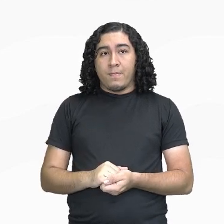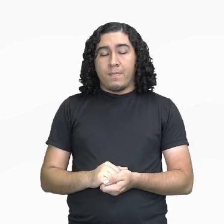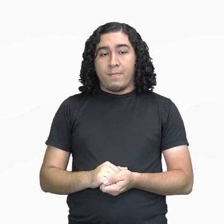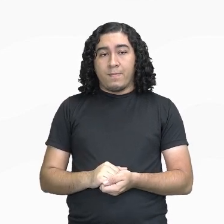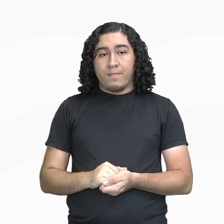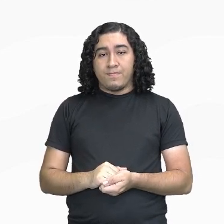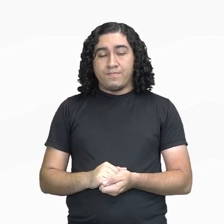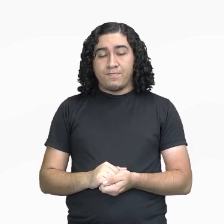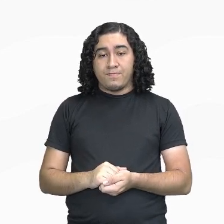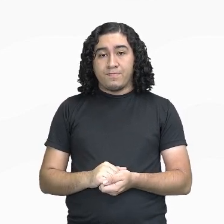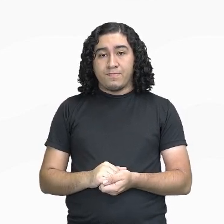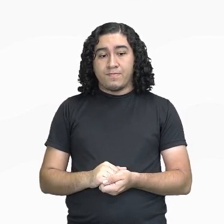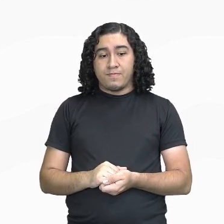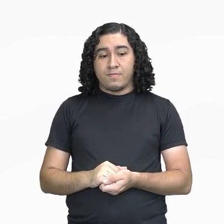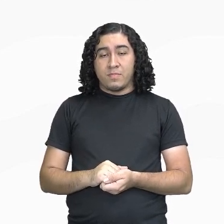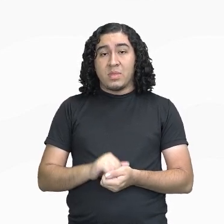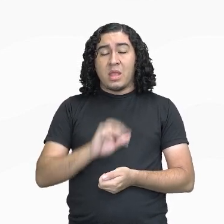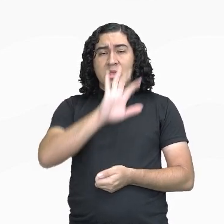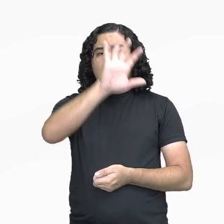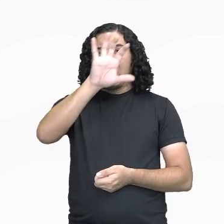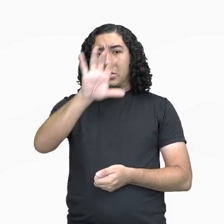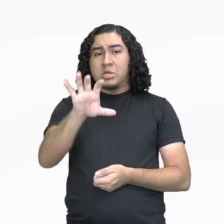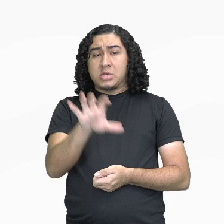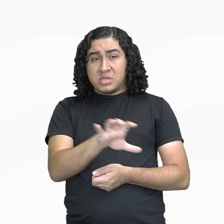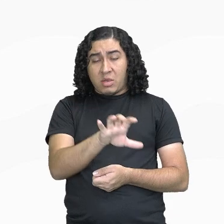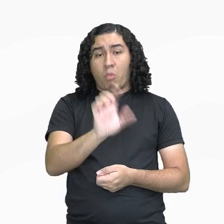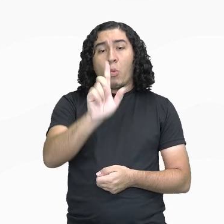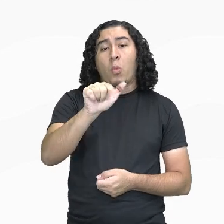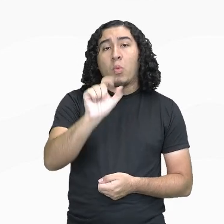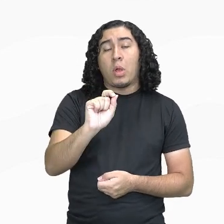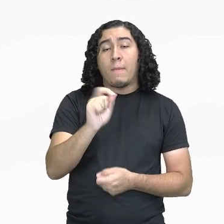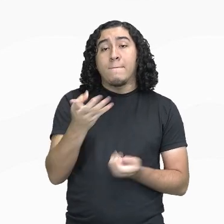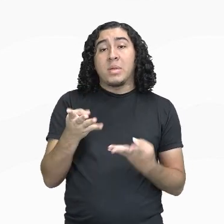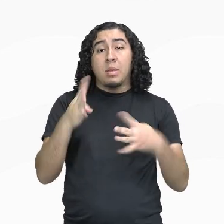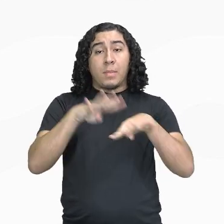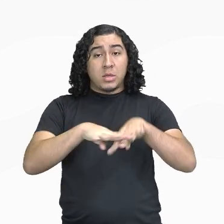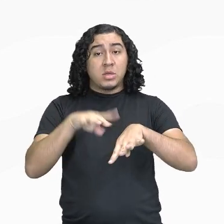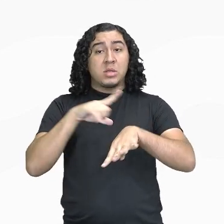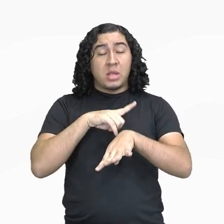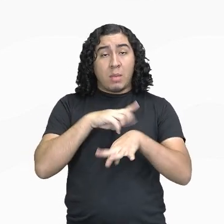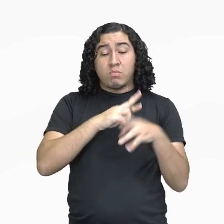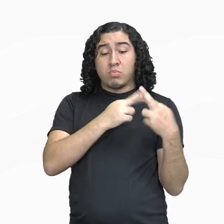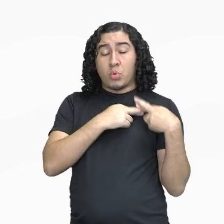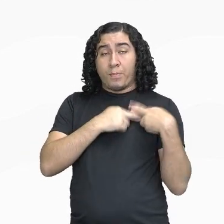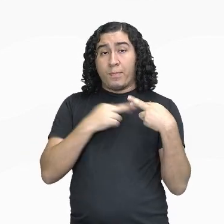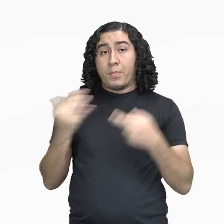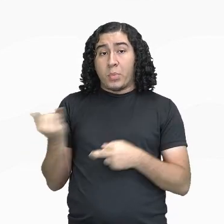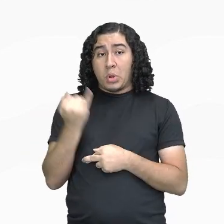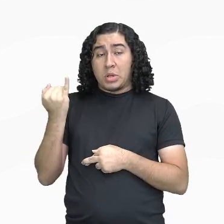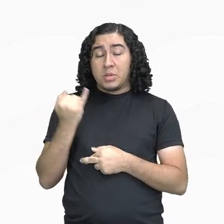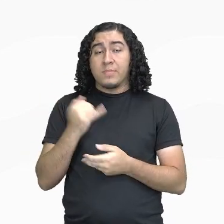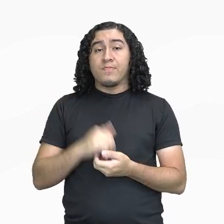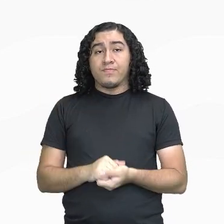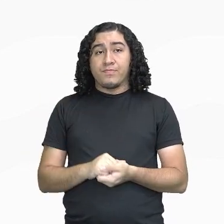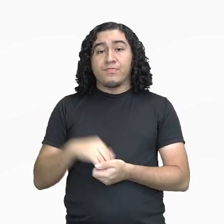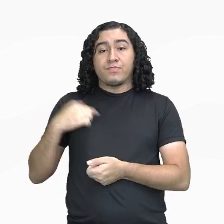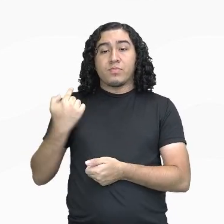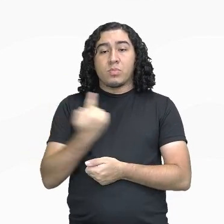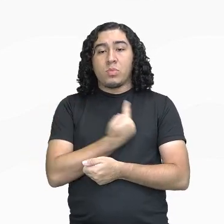Essa região é tão deslumbrante, né, que a matemática tem um papel fundamental. E a gente